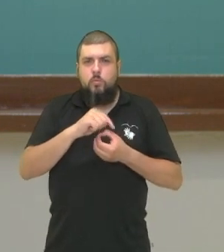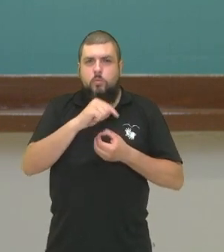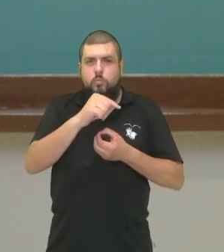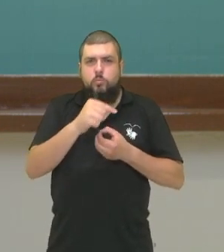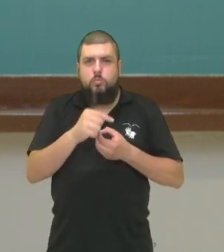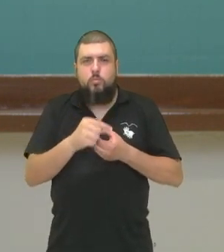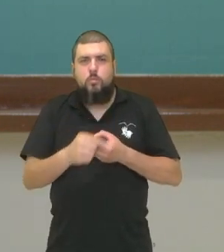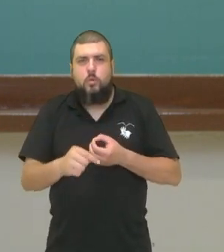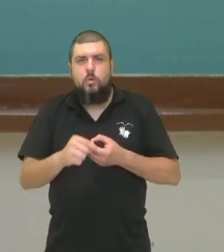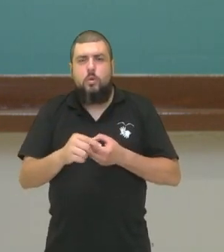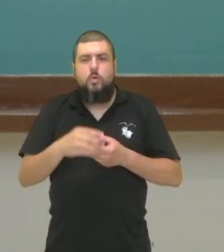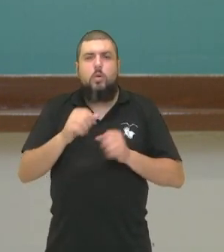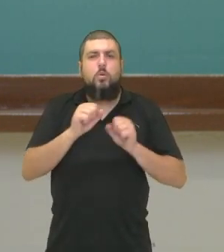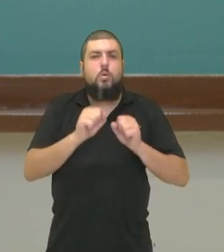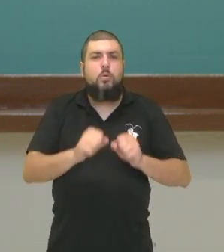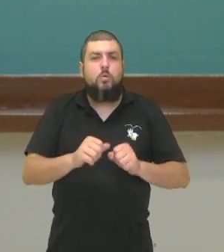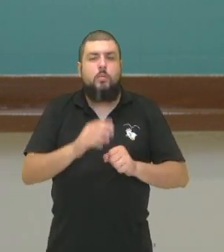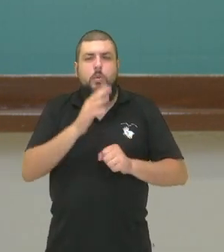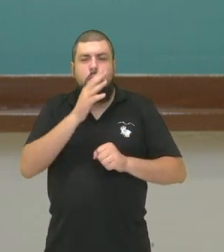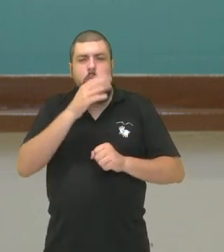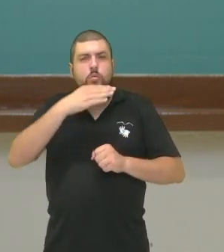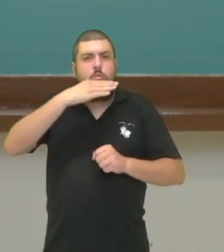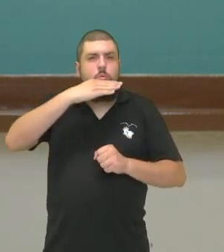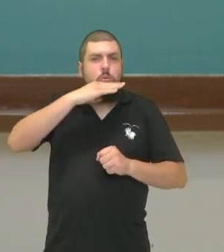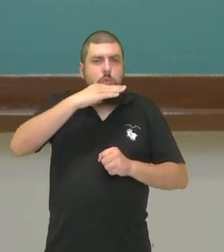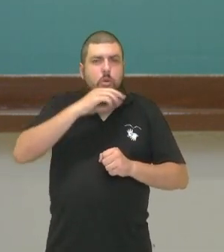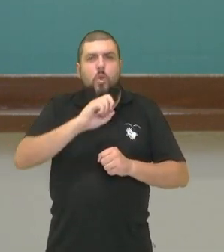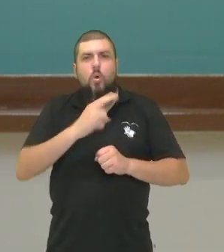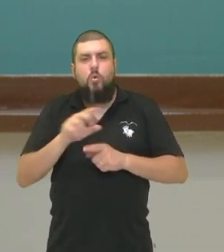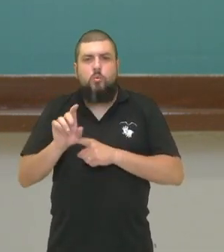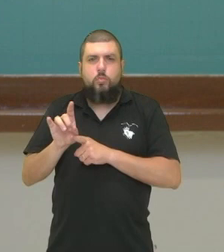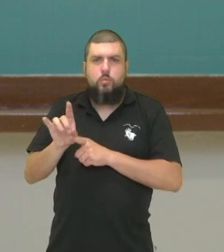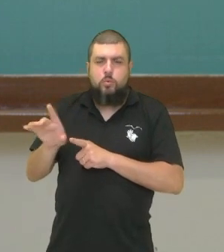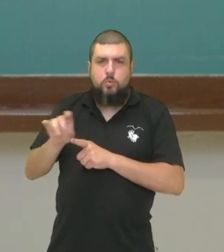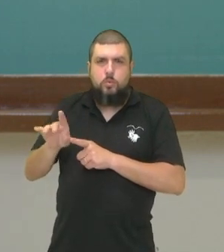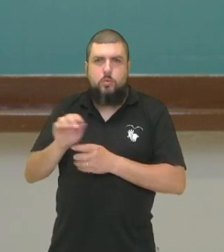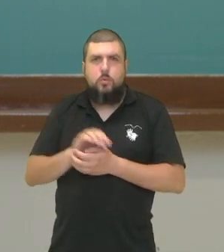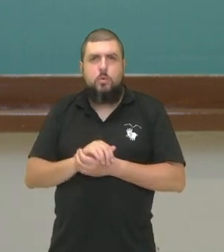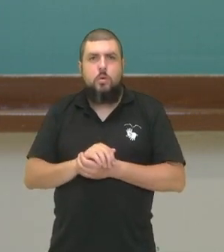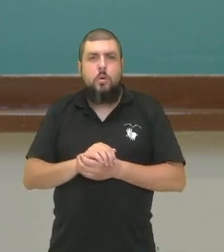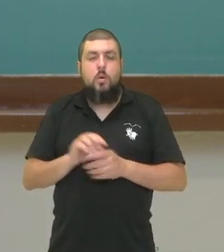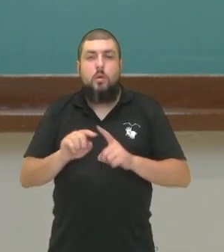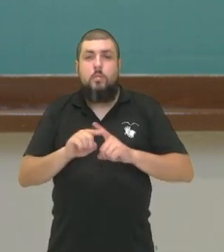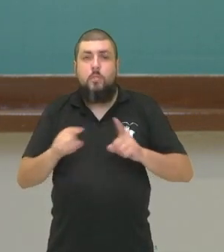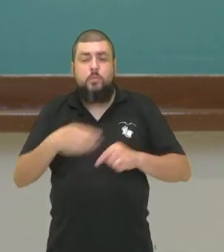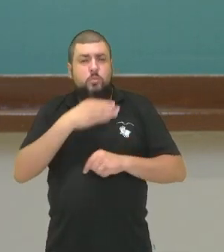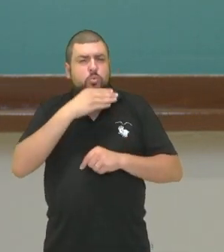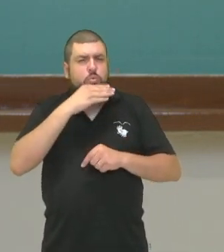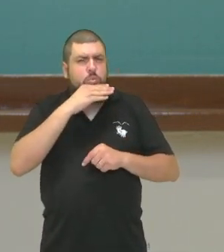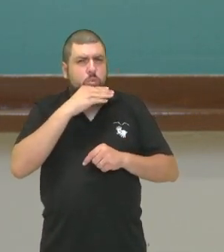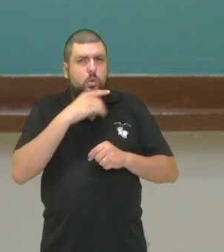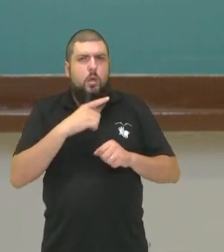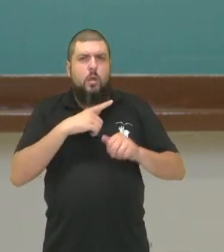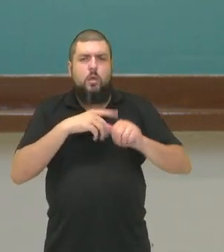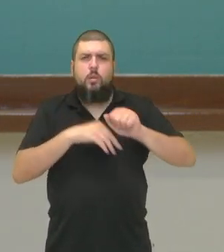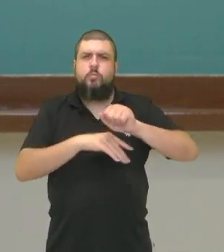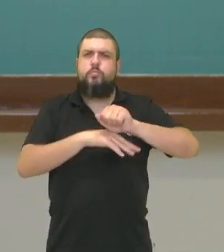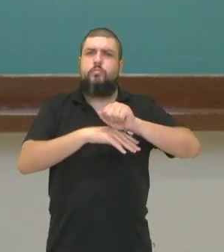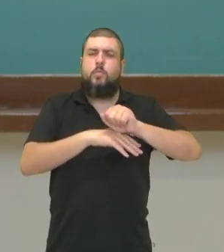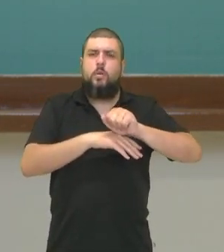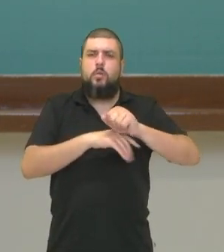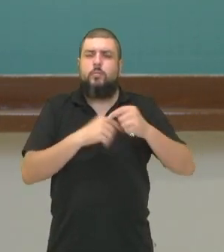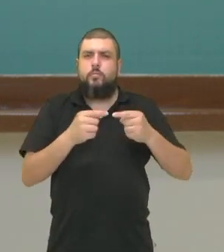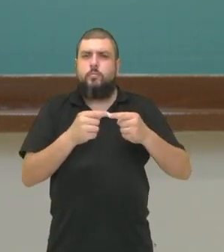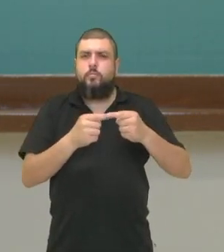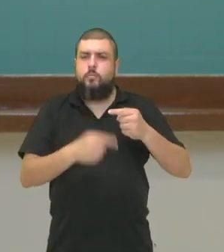urina quanto o sêmen. Só que a urina, ela é ácida e ela prejudica os espermatozoides. Então, para que isso